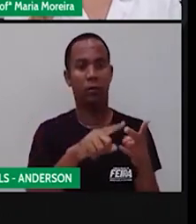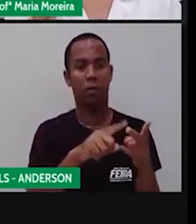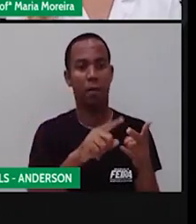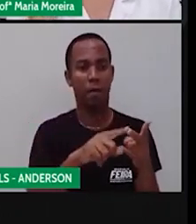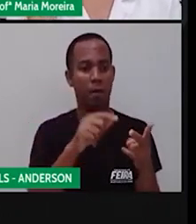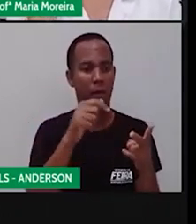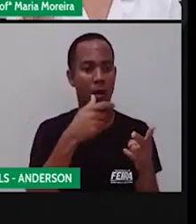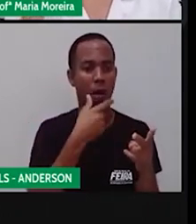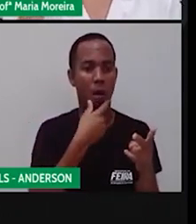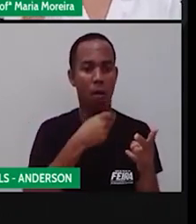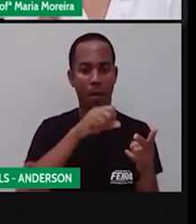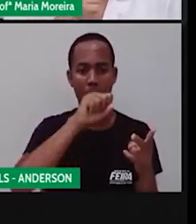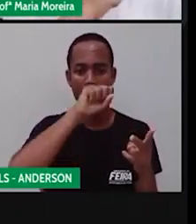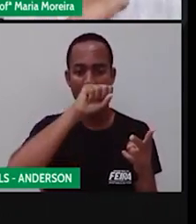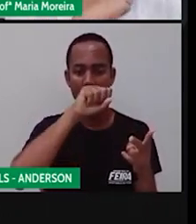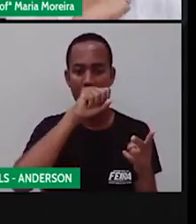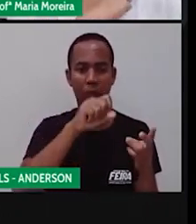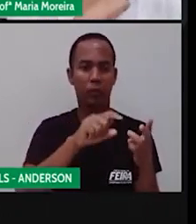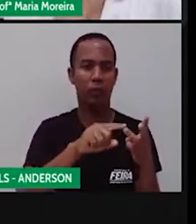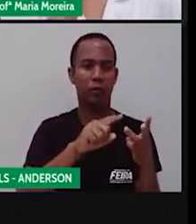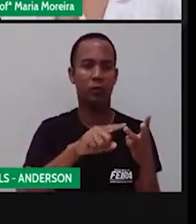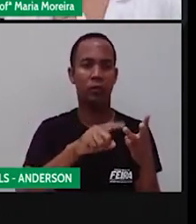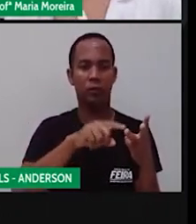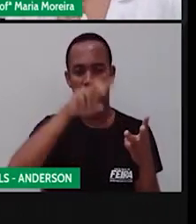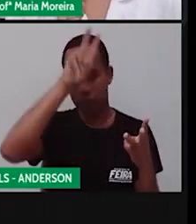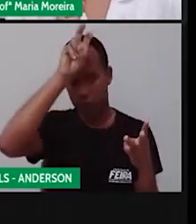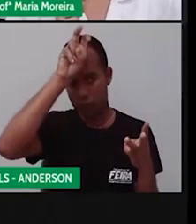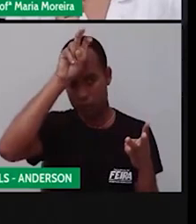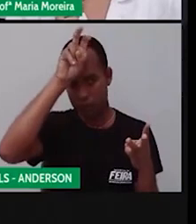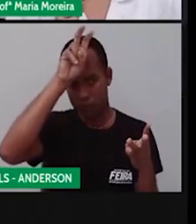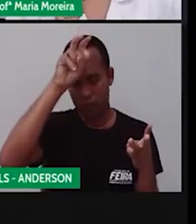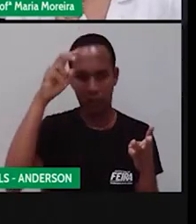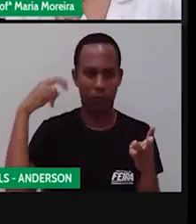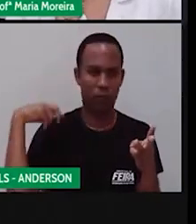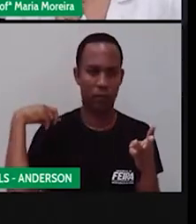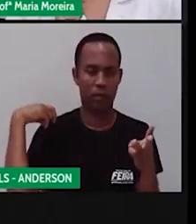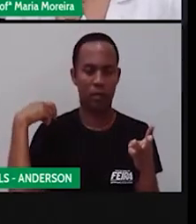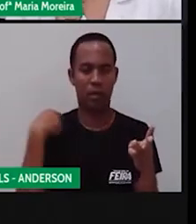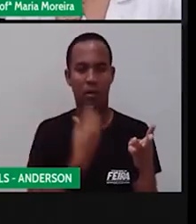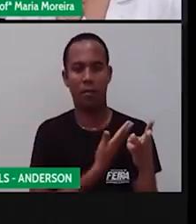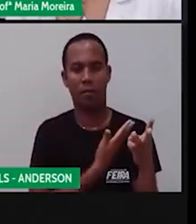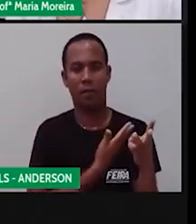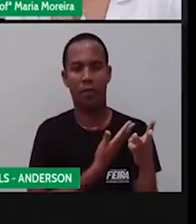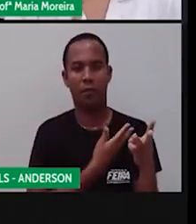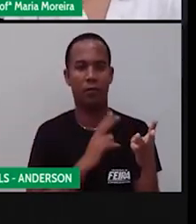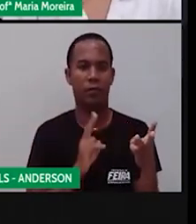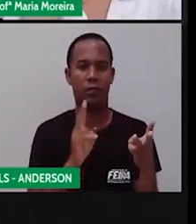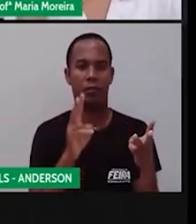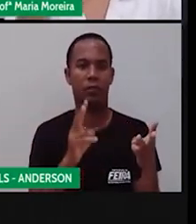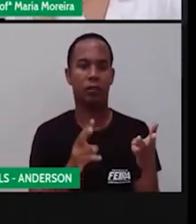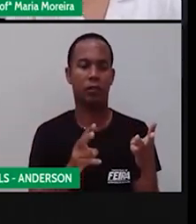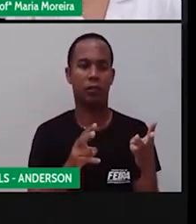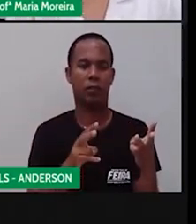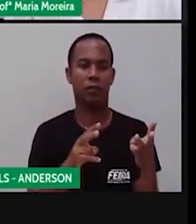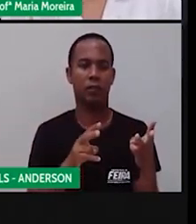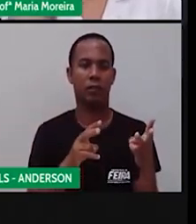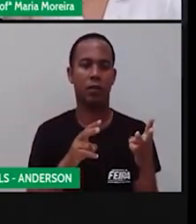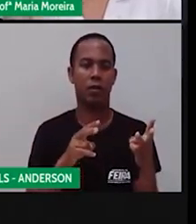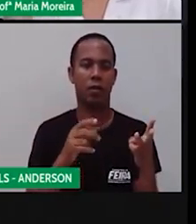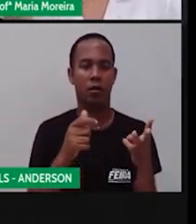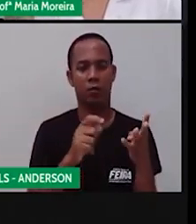pai dele, né? O grilozinho que fica no ombro dele, passeando com ele de vez em quando, ou o tempo inteiro. A fada